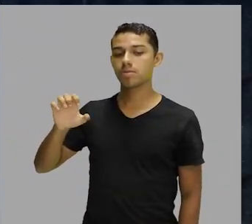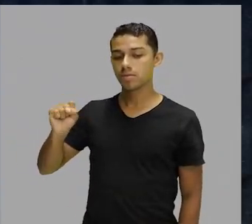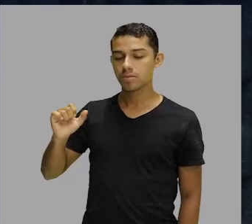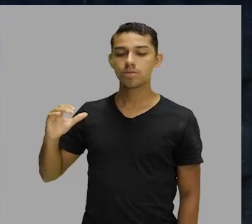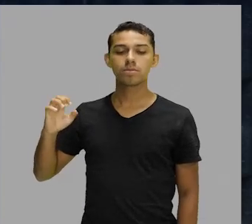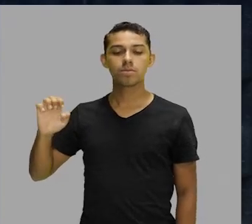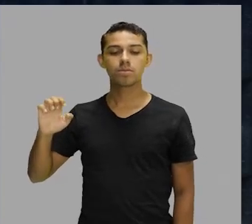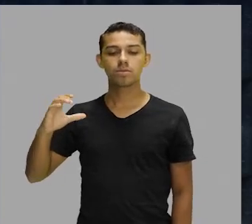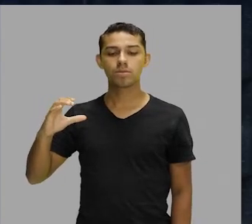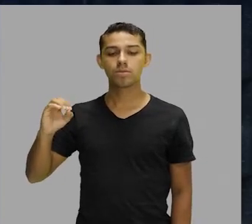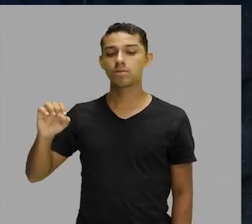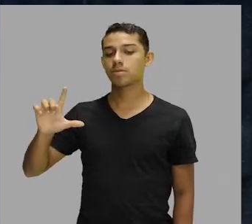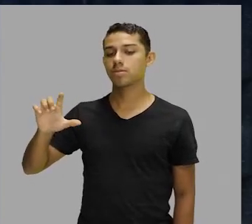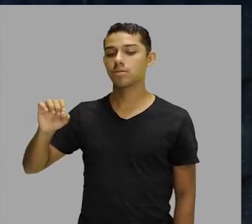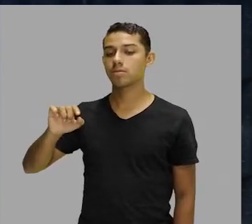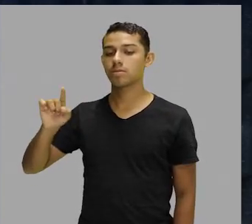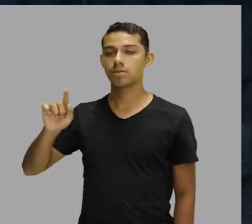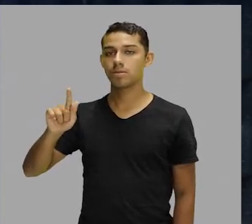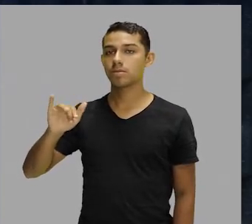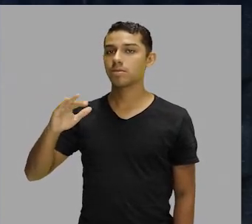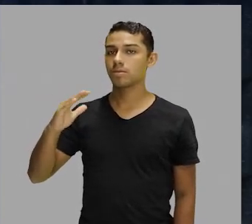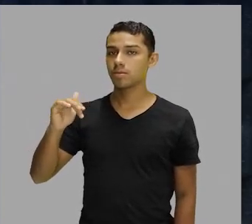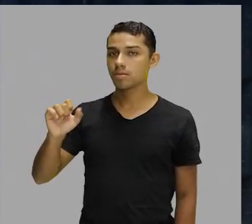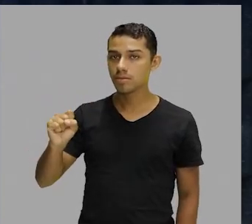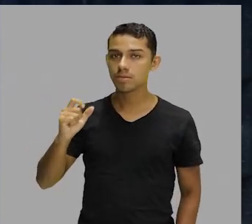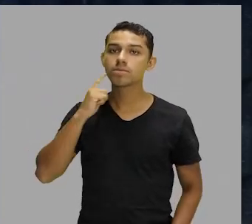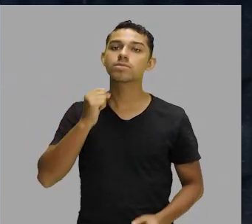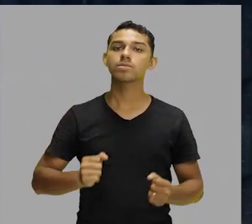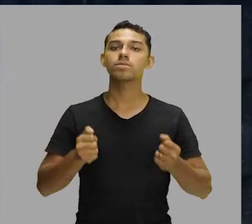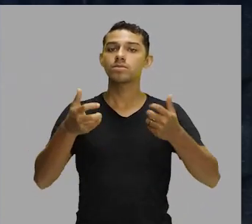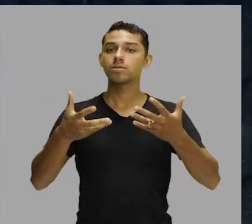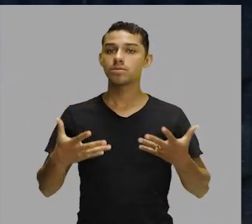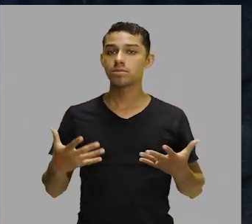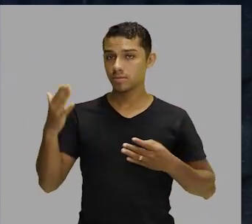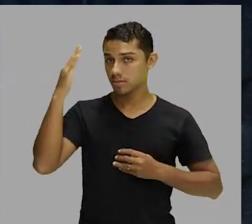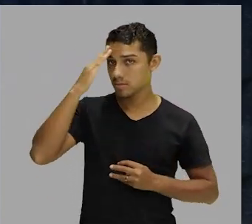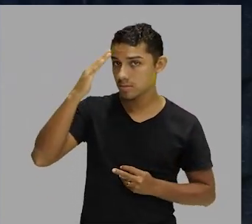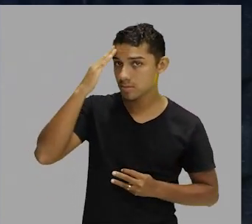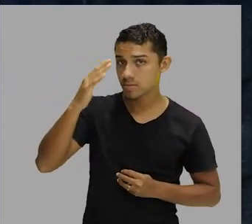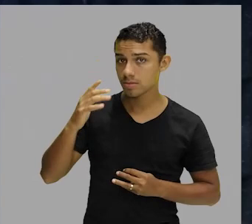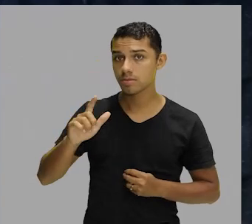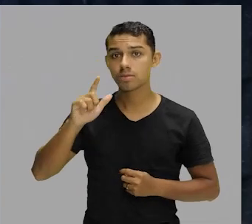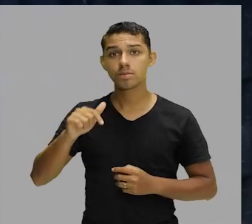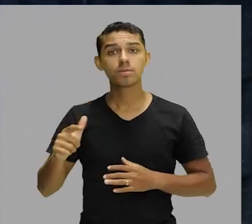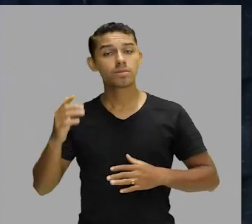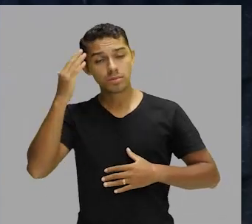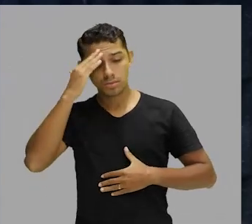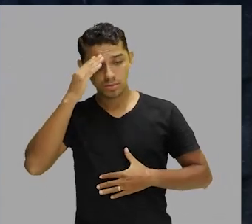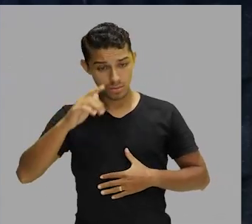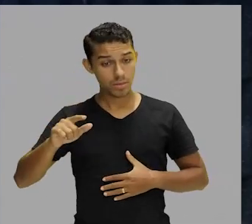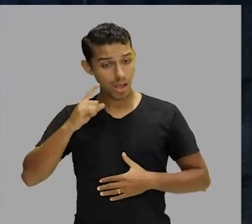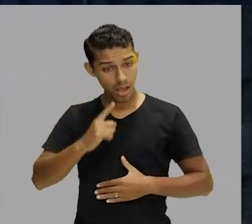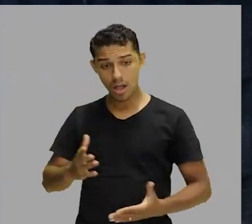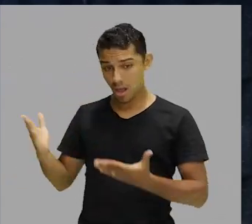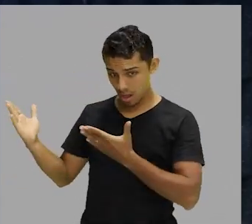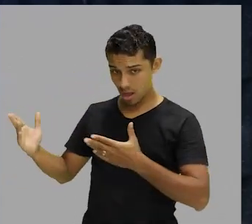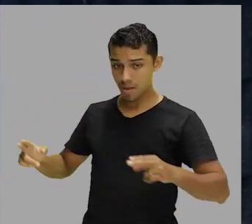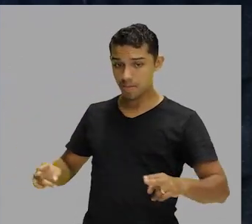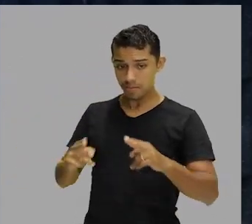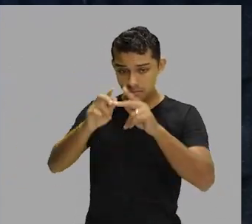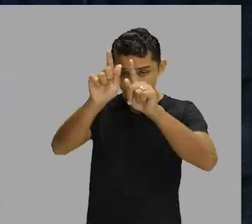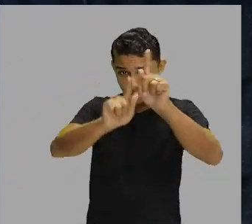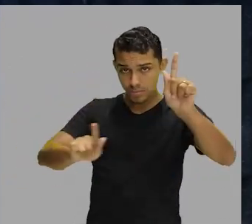conforme a nossa aula sobre pirâmides ecológicas, nós entendemos que pirâmides ecológicas são gráficos que